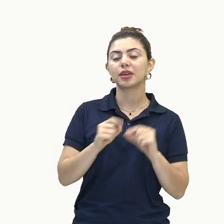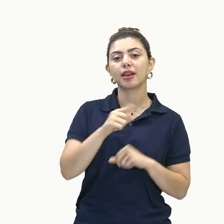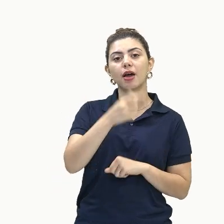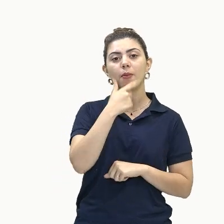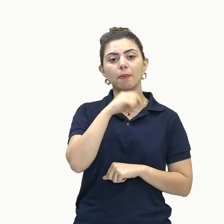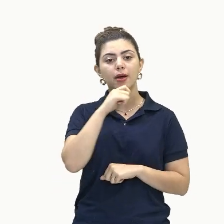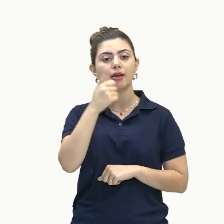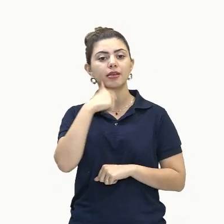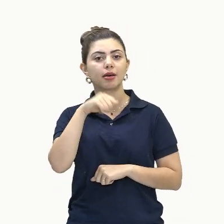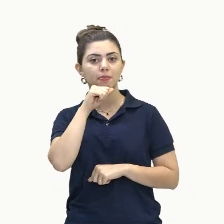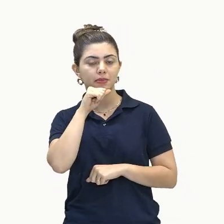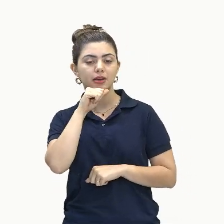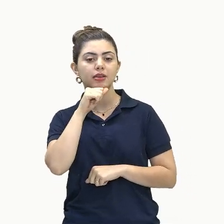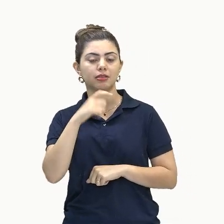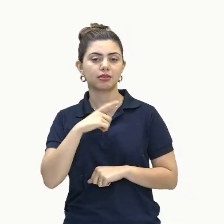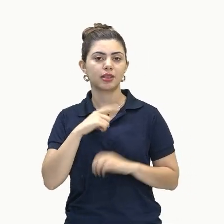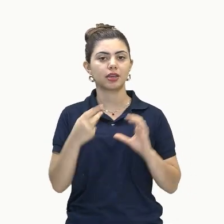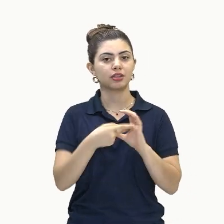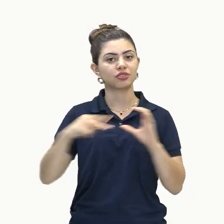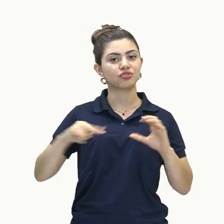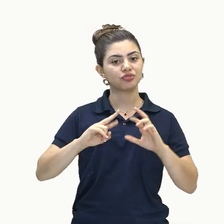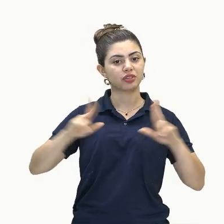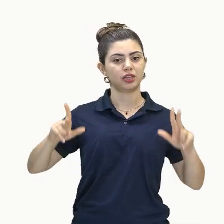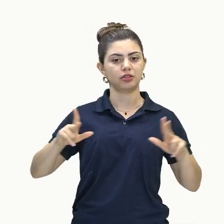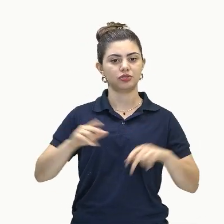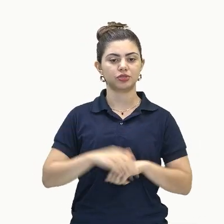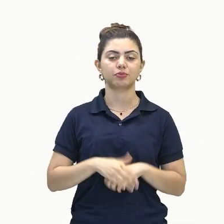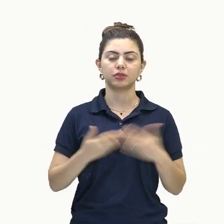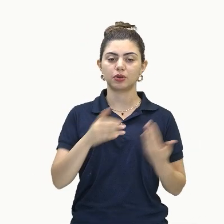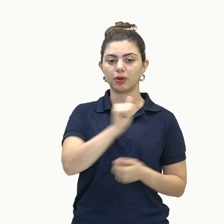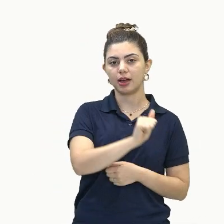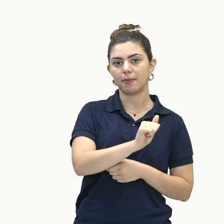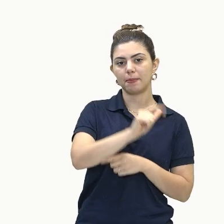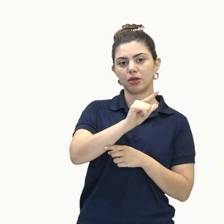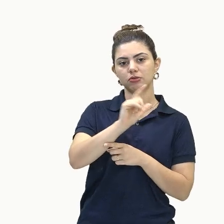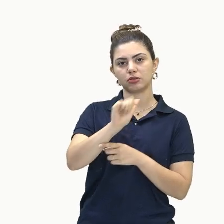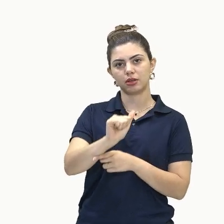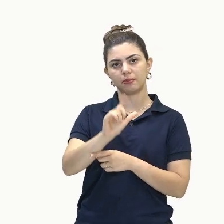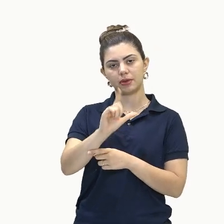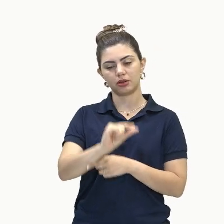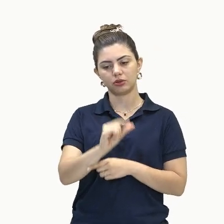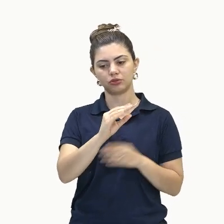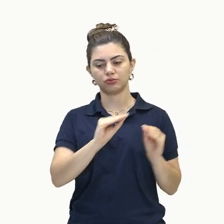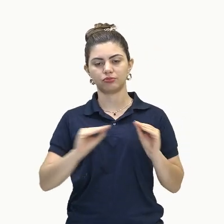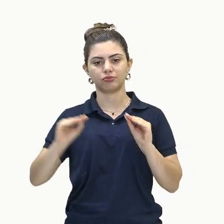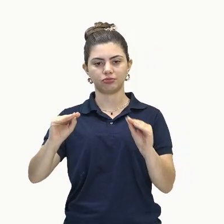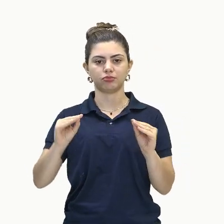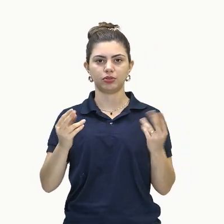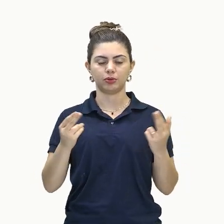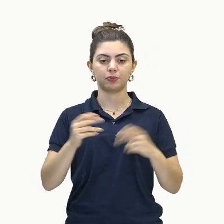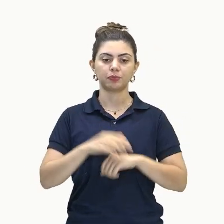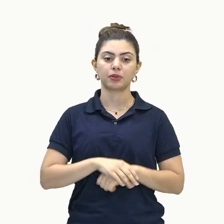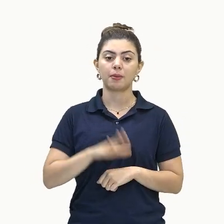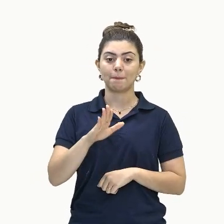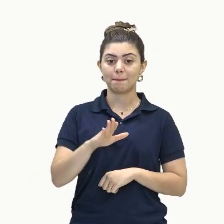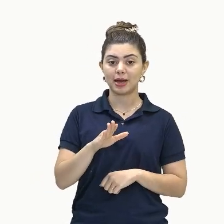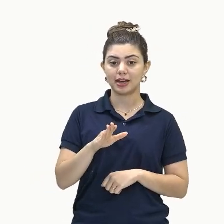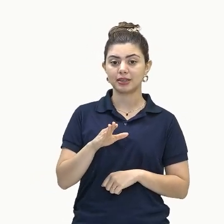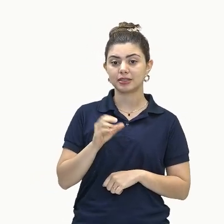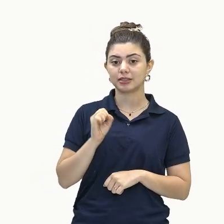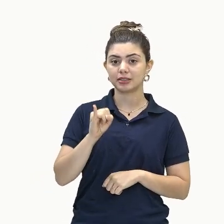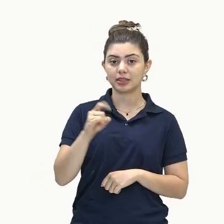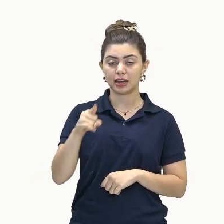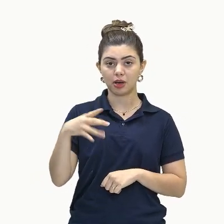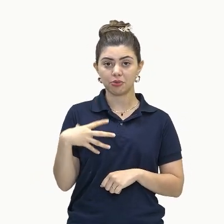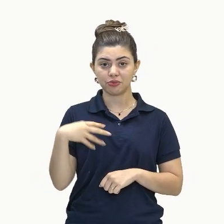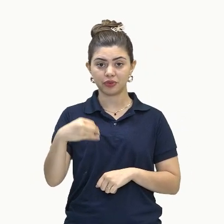azão, azinho, azão, azinho. A filha Quando os pais não são afetados, mas o filho apresenta a